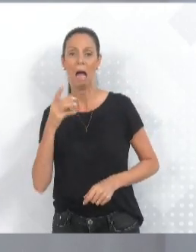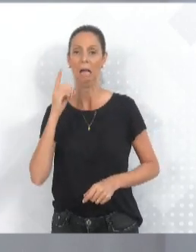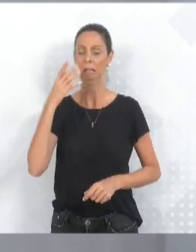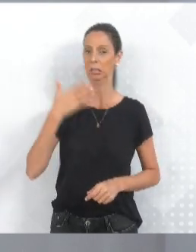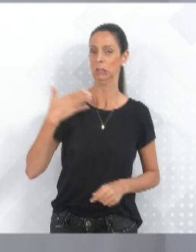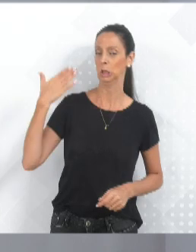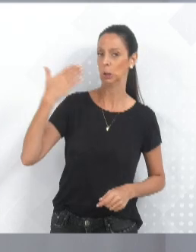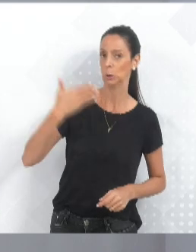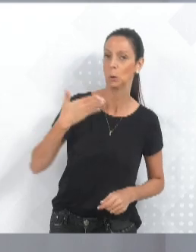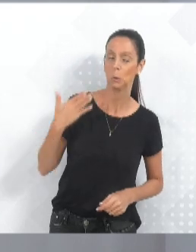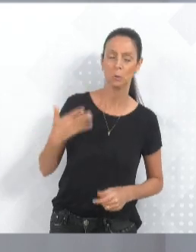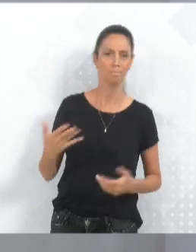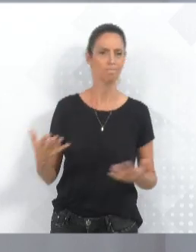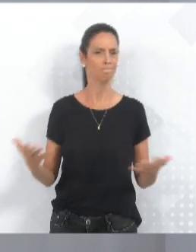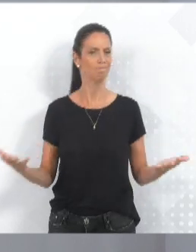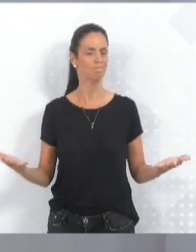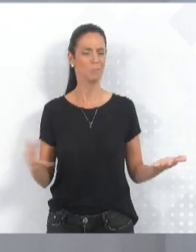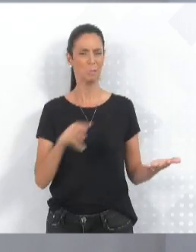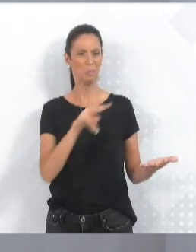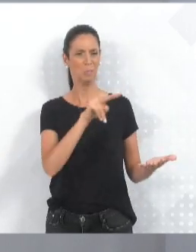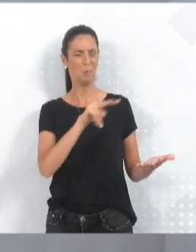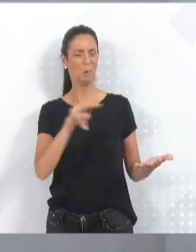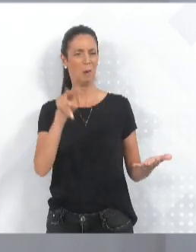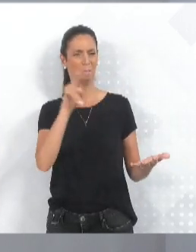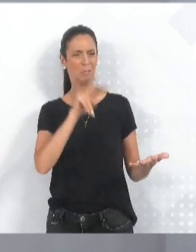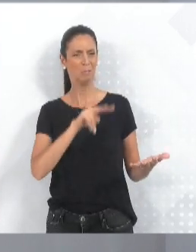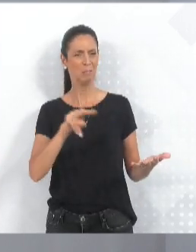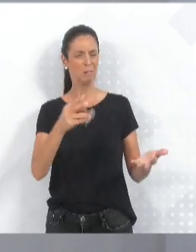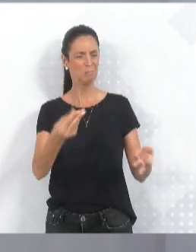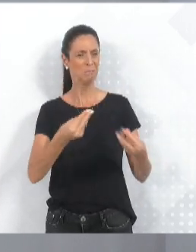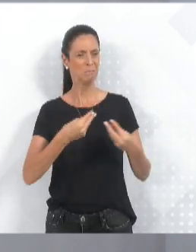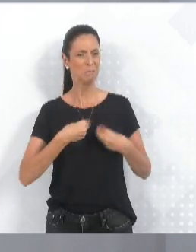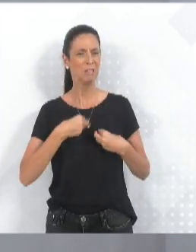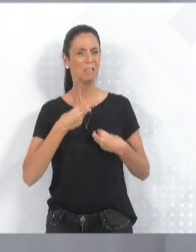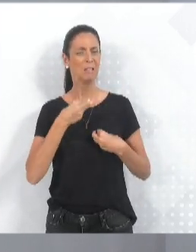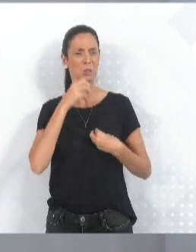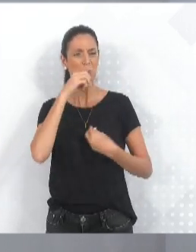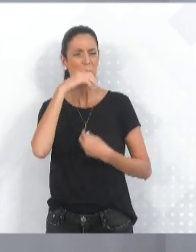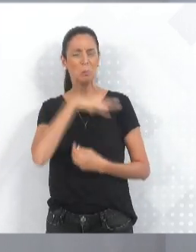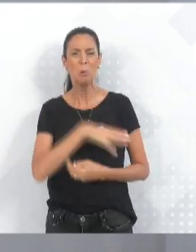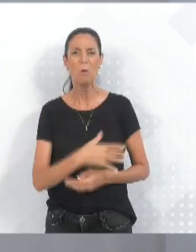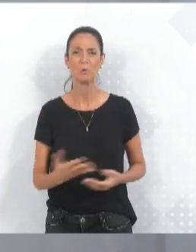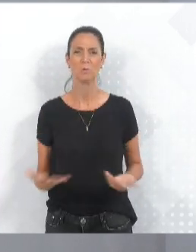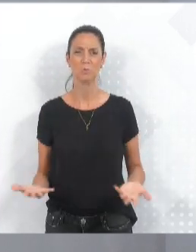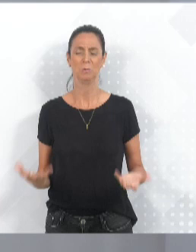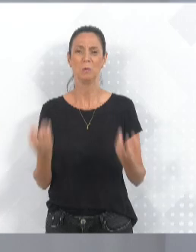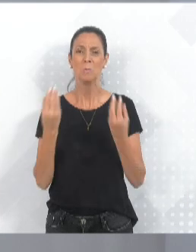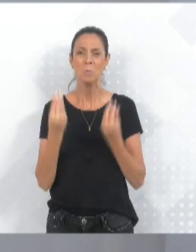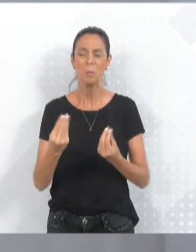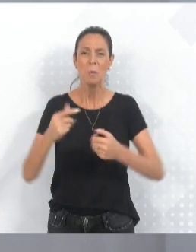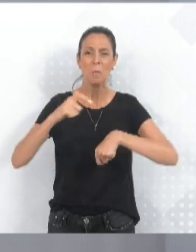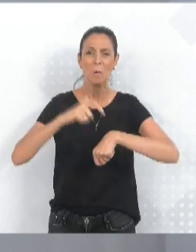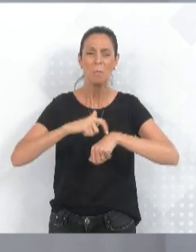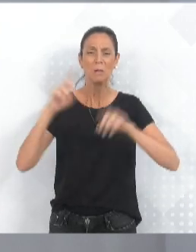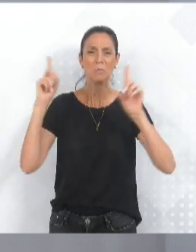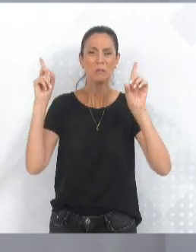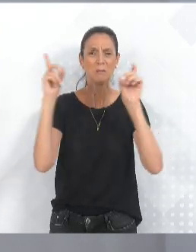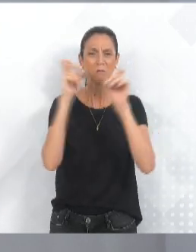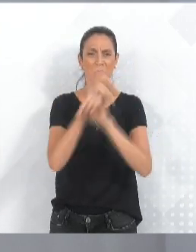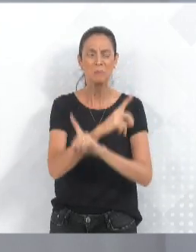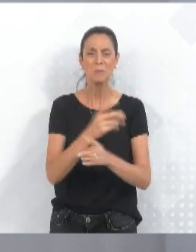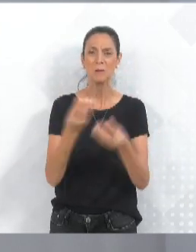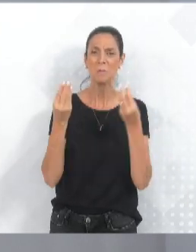discursos que infelizmente nos enojam dizer que numa situação como essa ainda tem